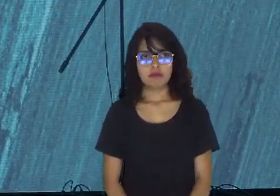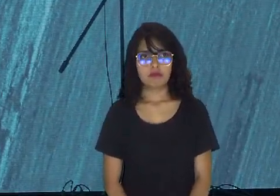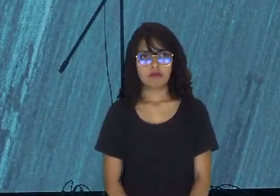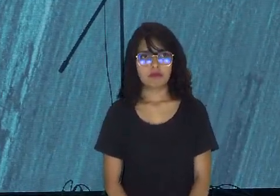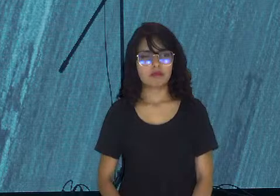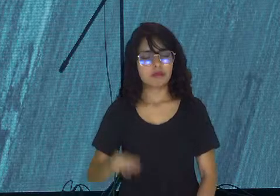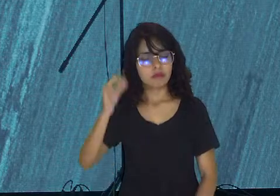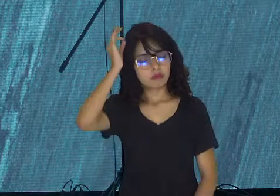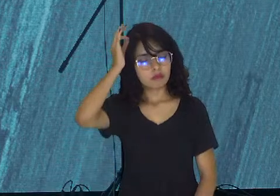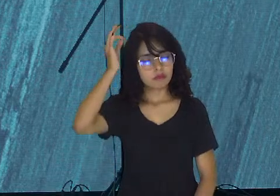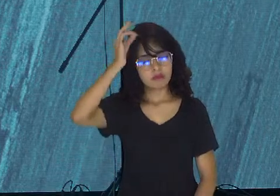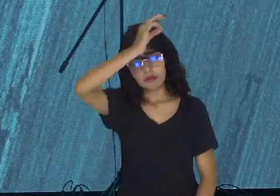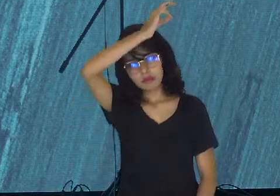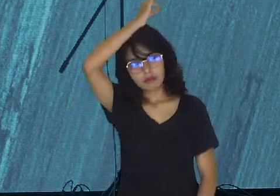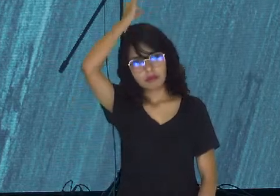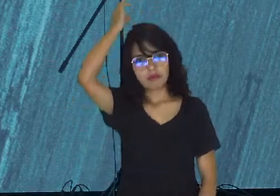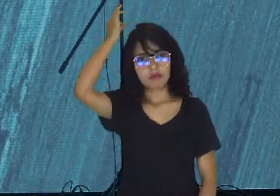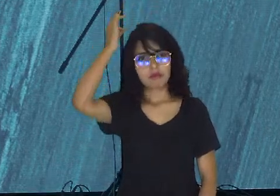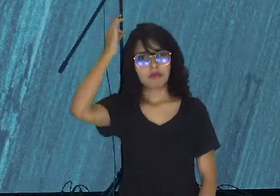Espírito Santo.